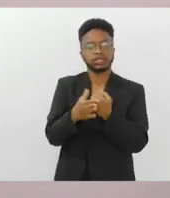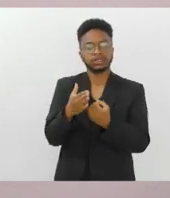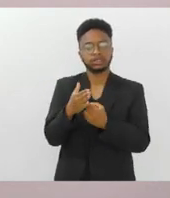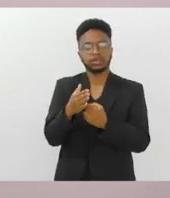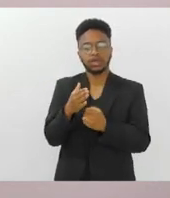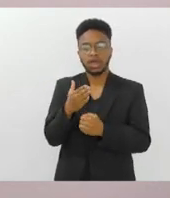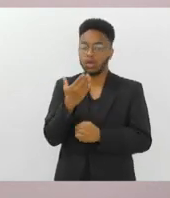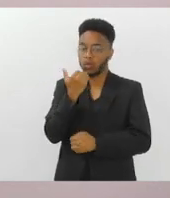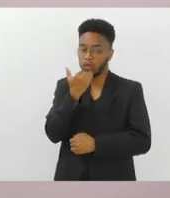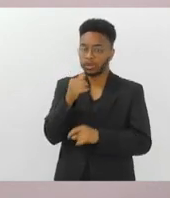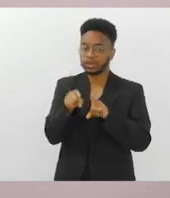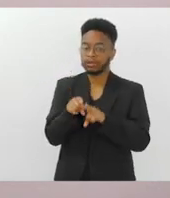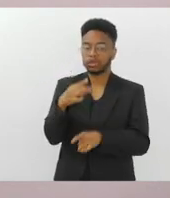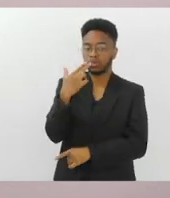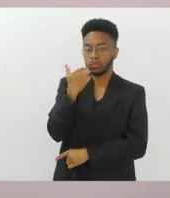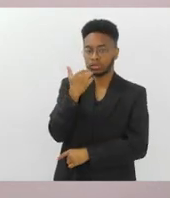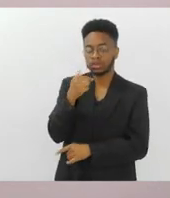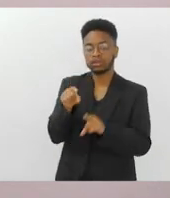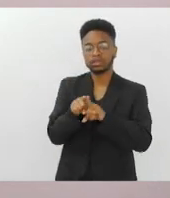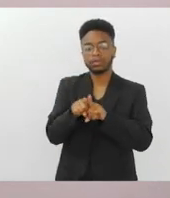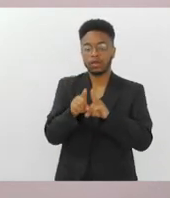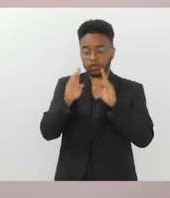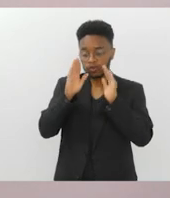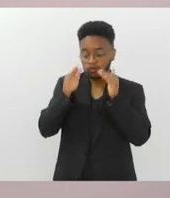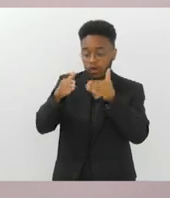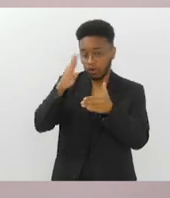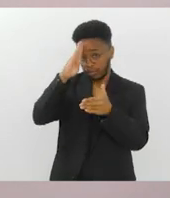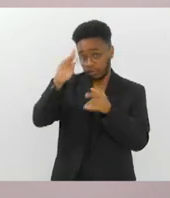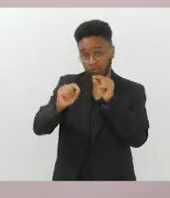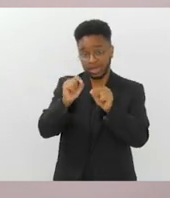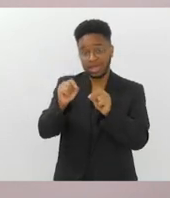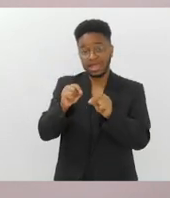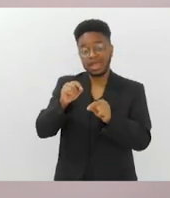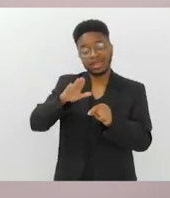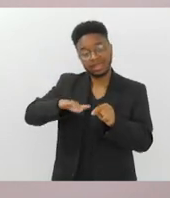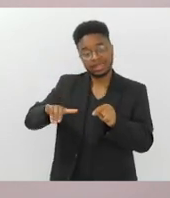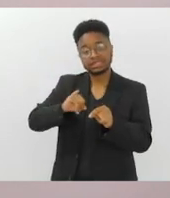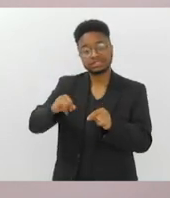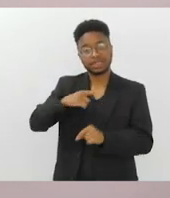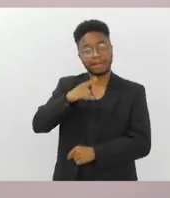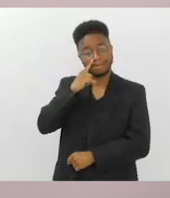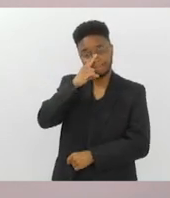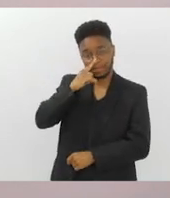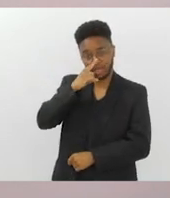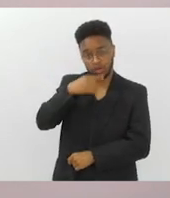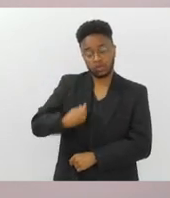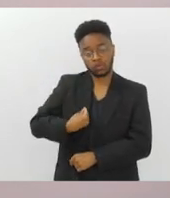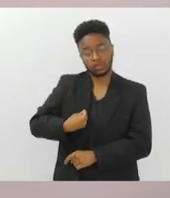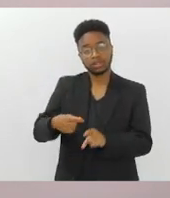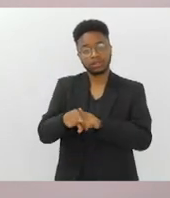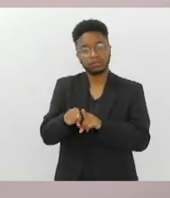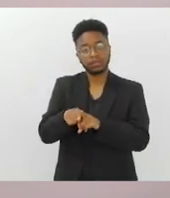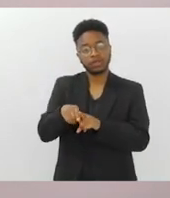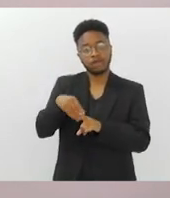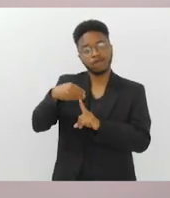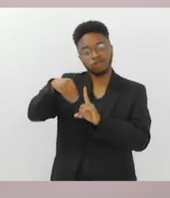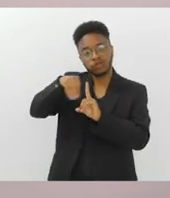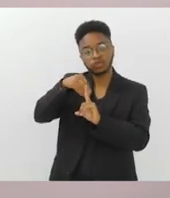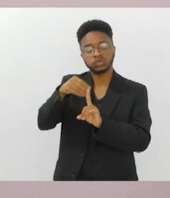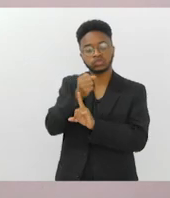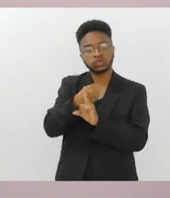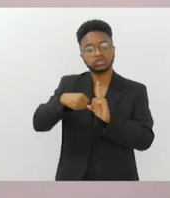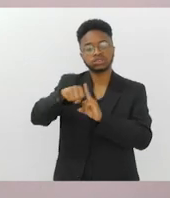e nutricional, com um foco particular em crianças em situação de risco e vulnerabilidade social e individual.